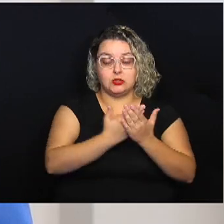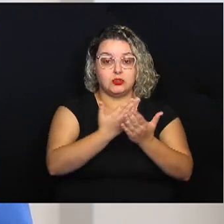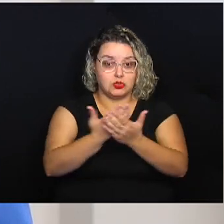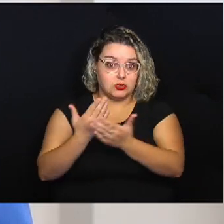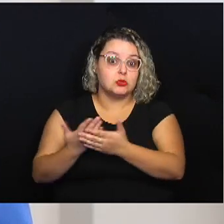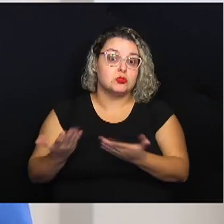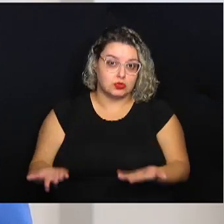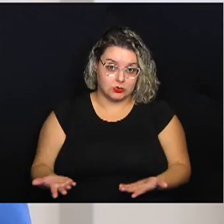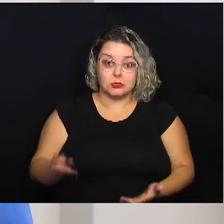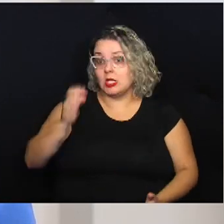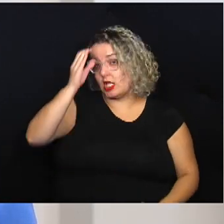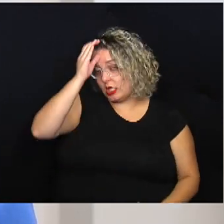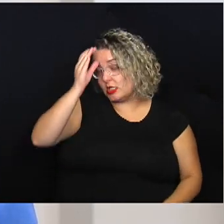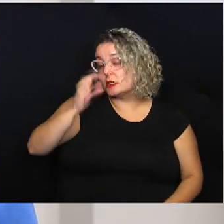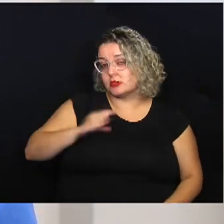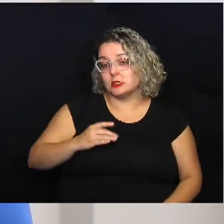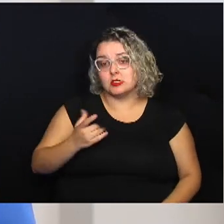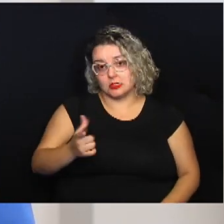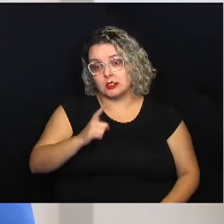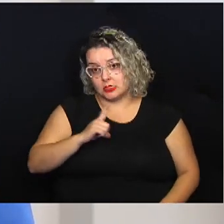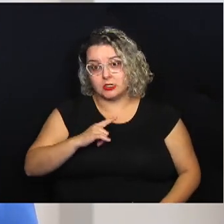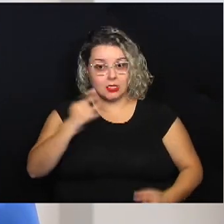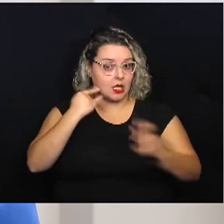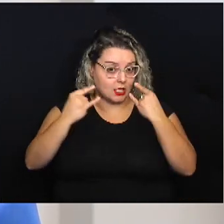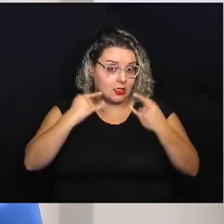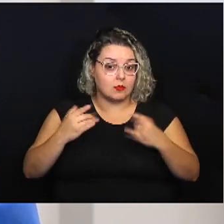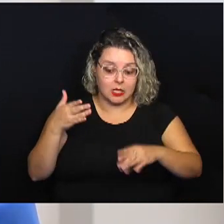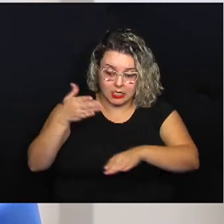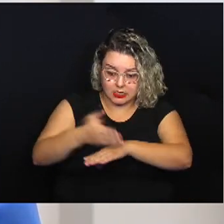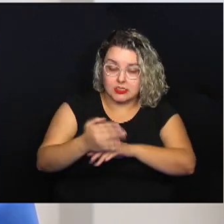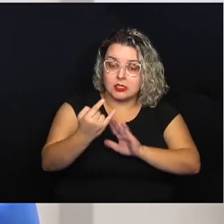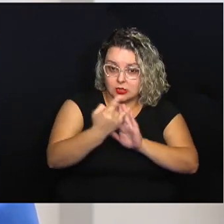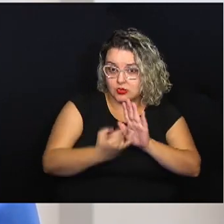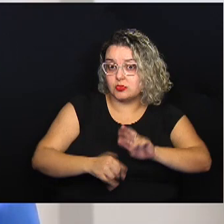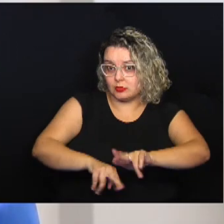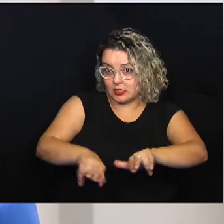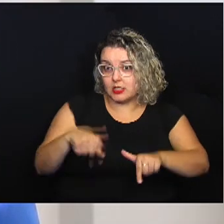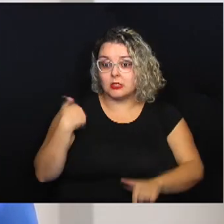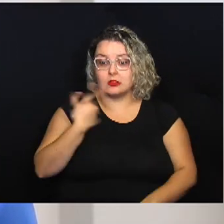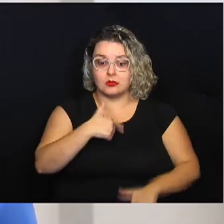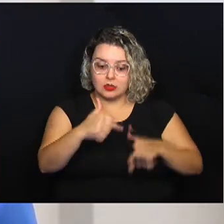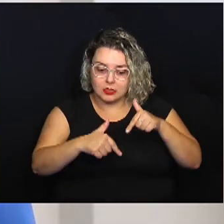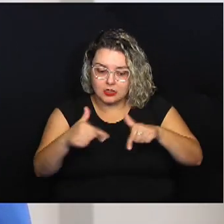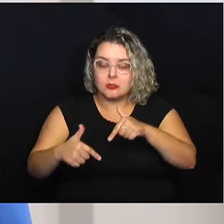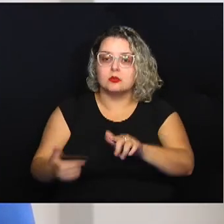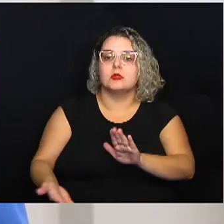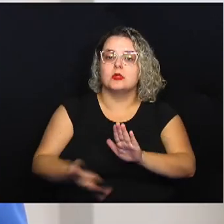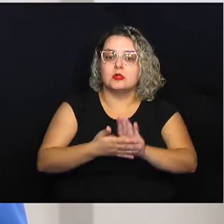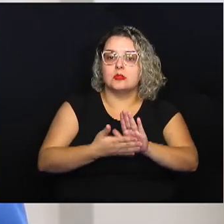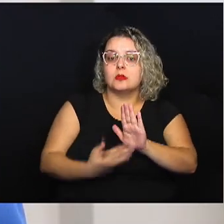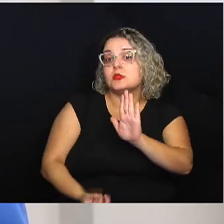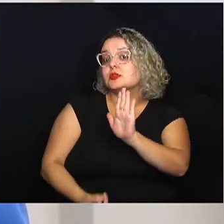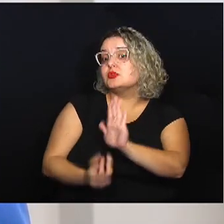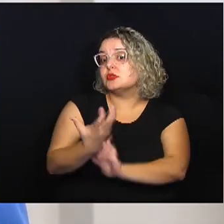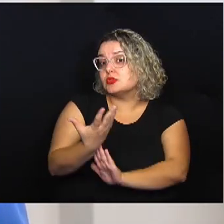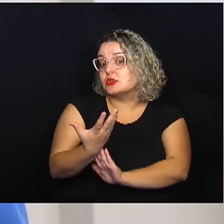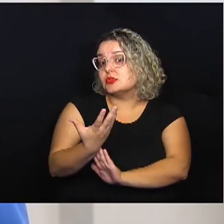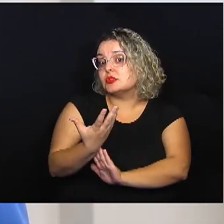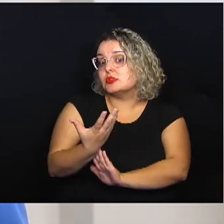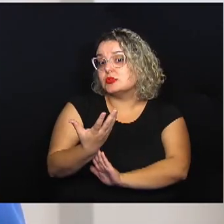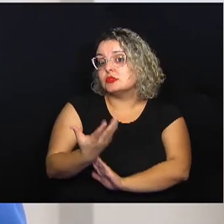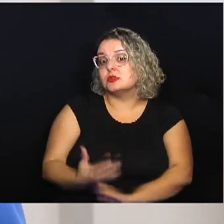e cidadãos que têm interesse para acessar esses documentos. Então a gente está trabalhando na proposta de criar o que a gente está chamando